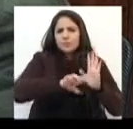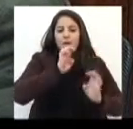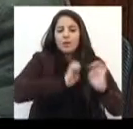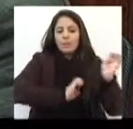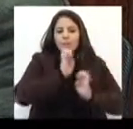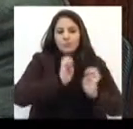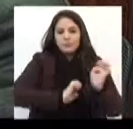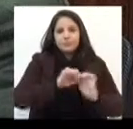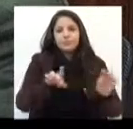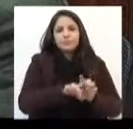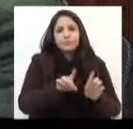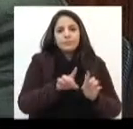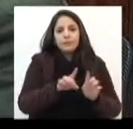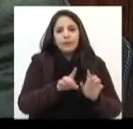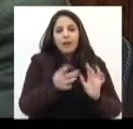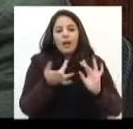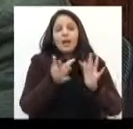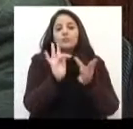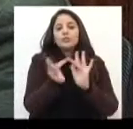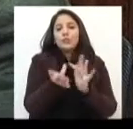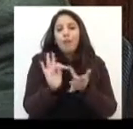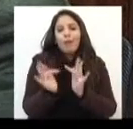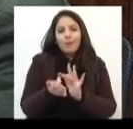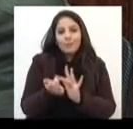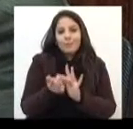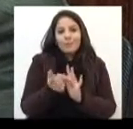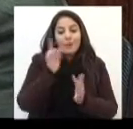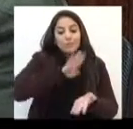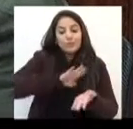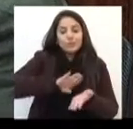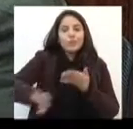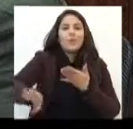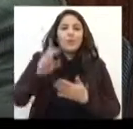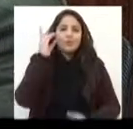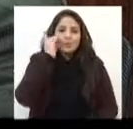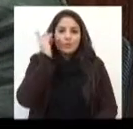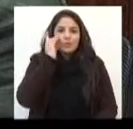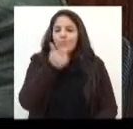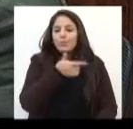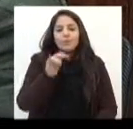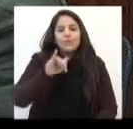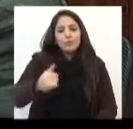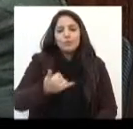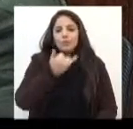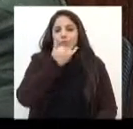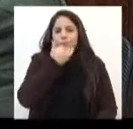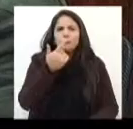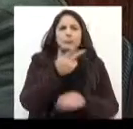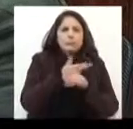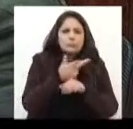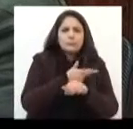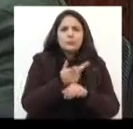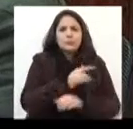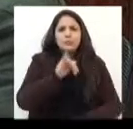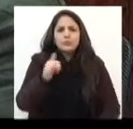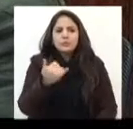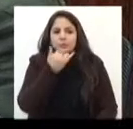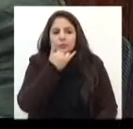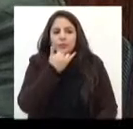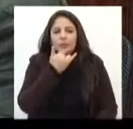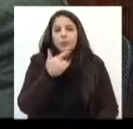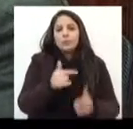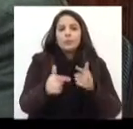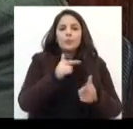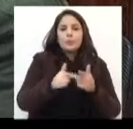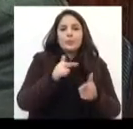empresarial, que tramaram para retirá-la do poder sem justificativa. buscando uma justificativa numas pedaladas fiscais,